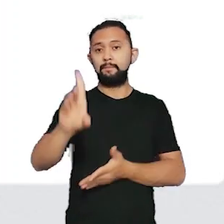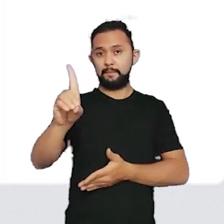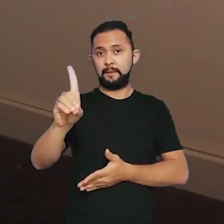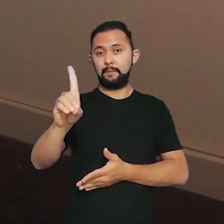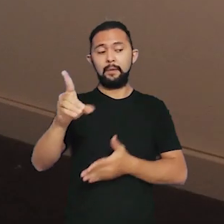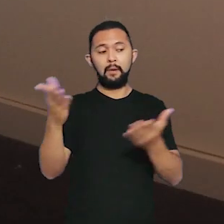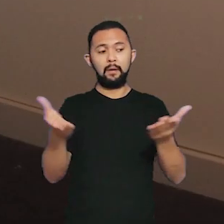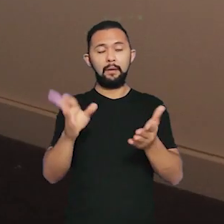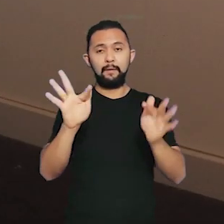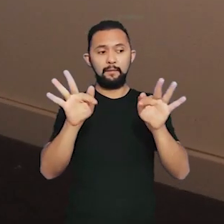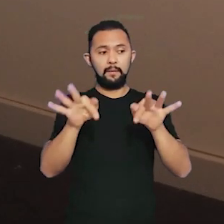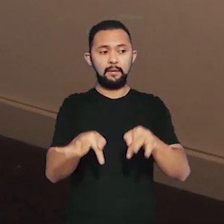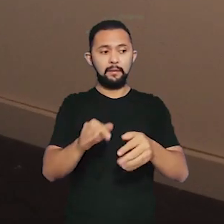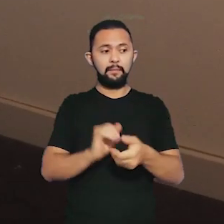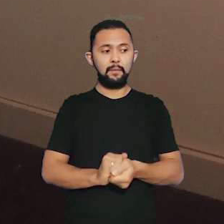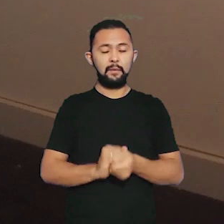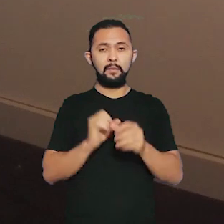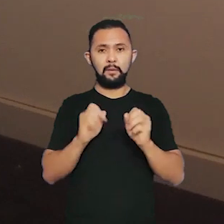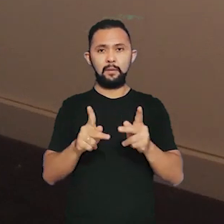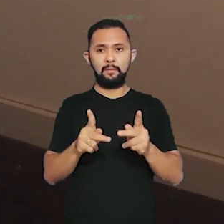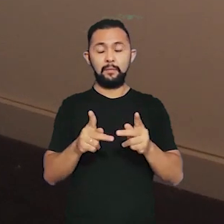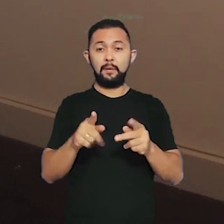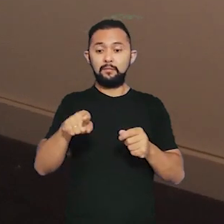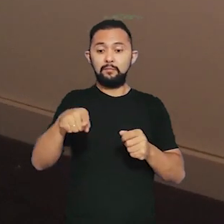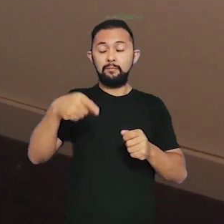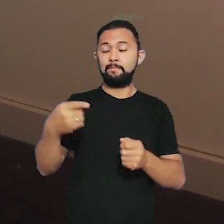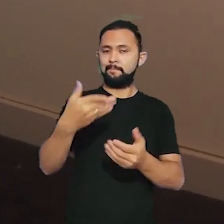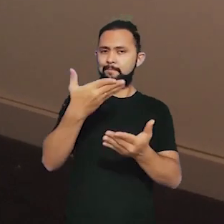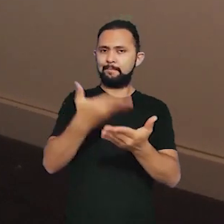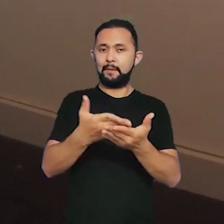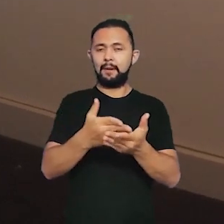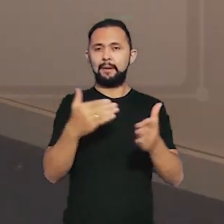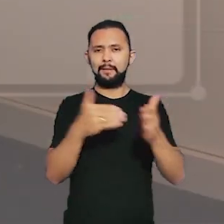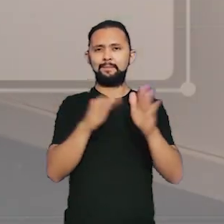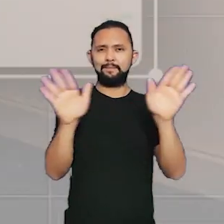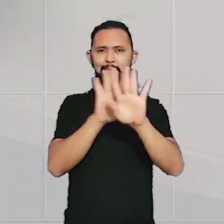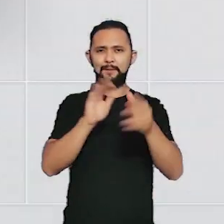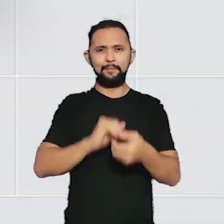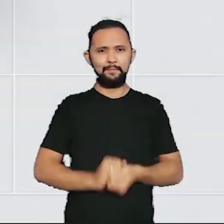E a gente encerra por aqui, tá bom, pessoal? Então, a nossa próxima aula e até mais.